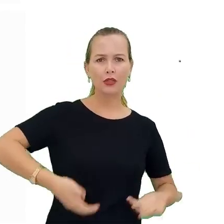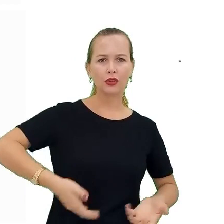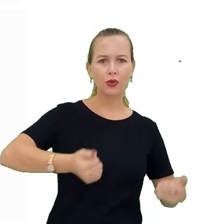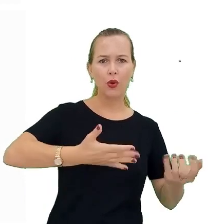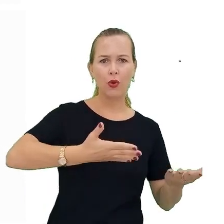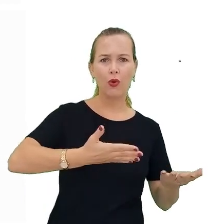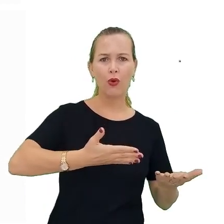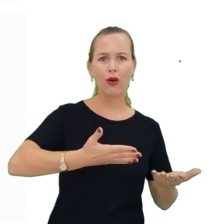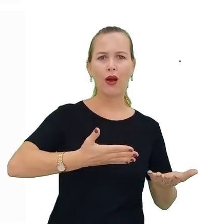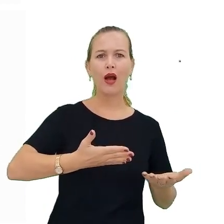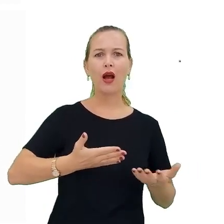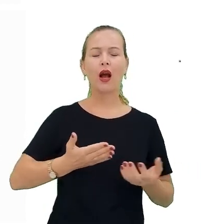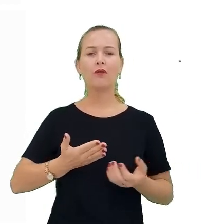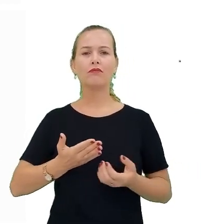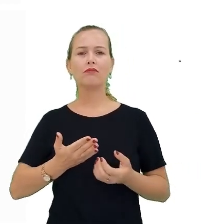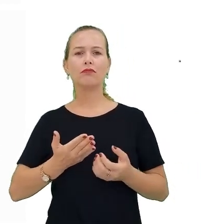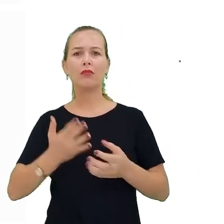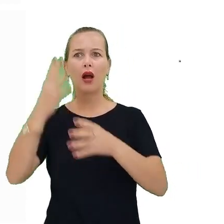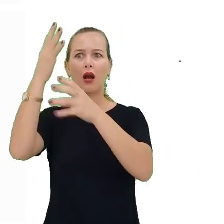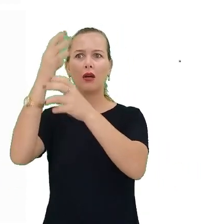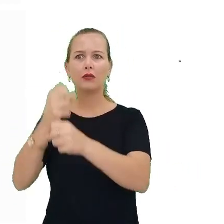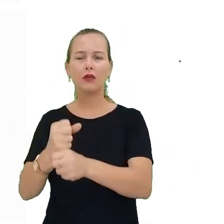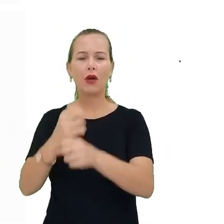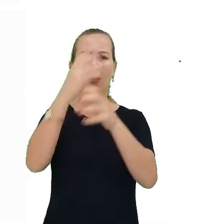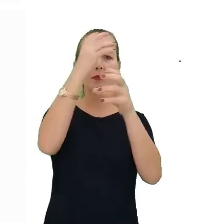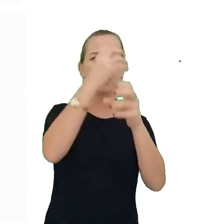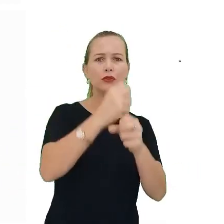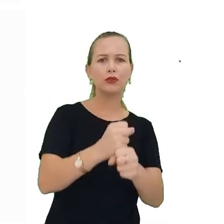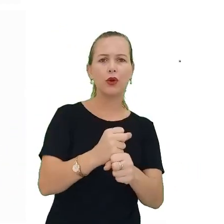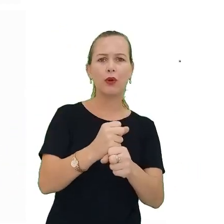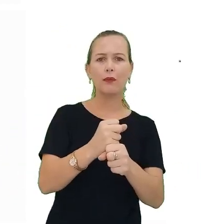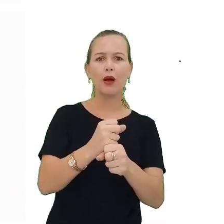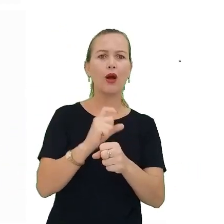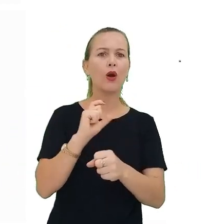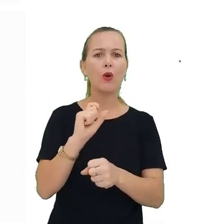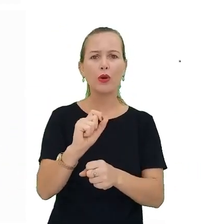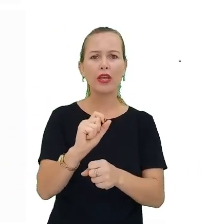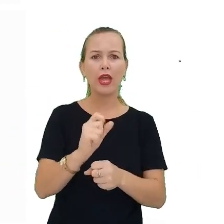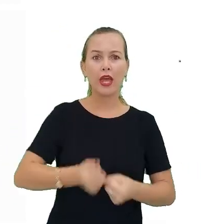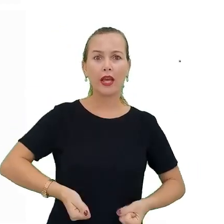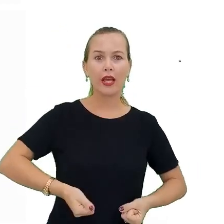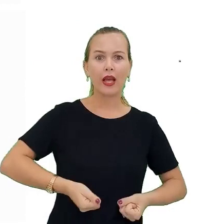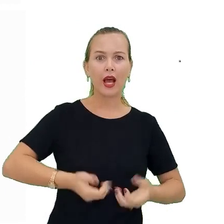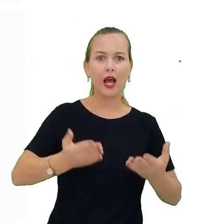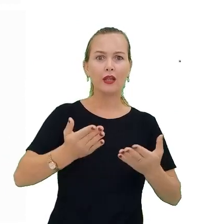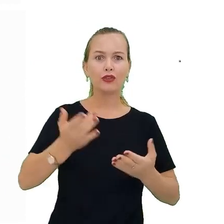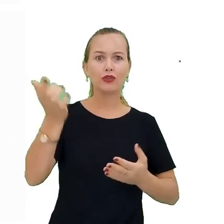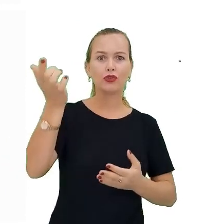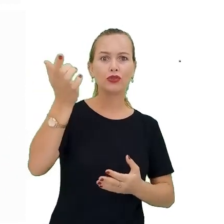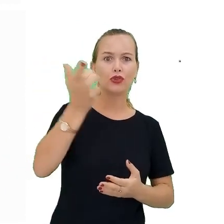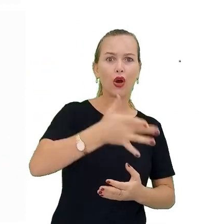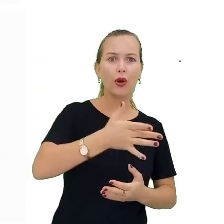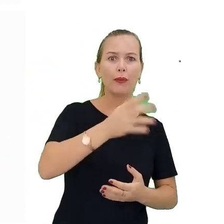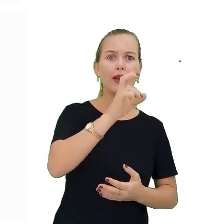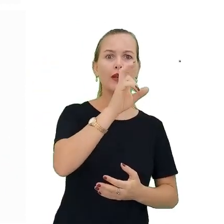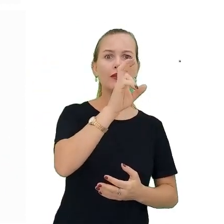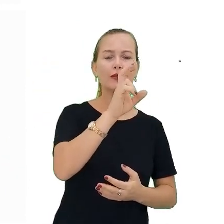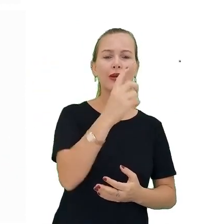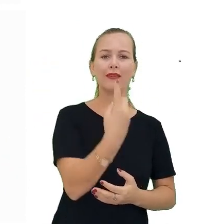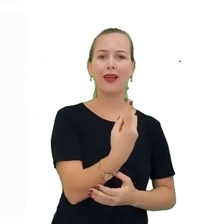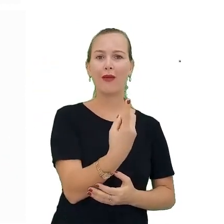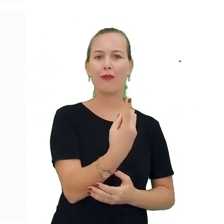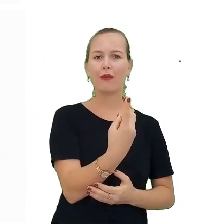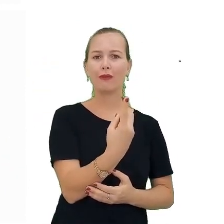valores das sobras que gastou, percebeu que haviam totalizado R$ 51. Como explicar esse valor de R$ 1 a mais